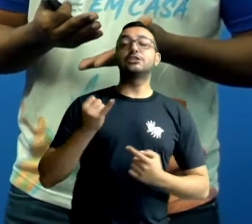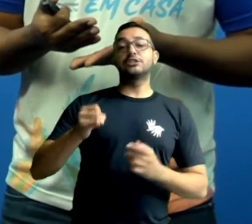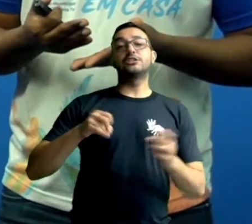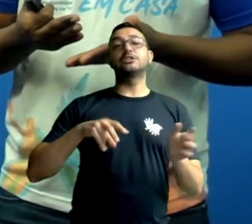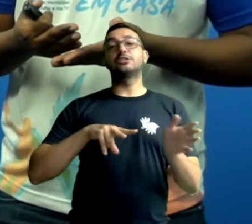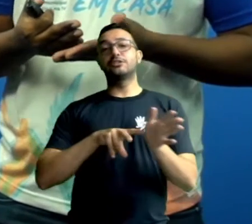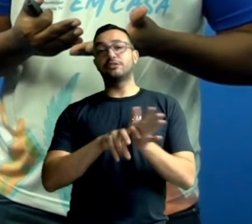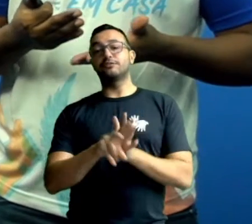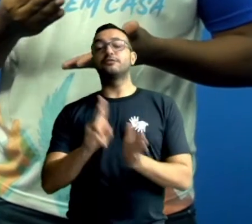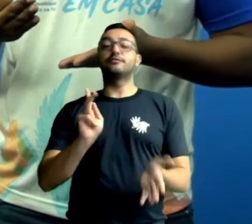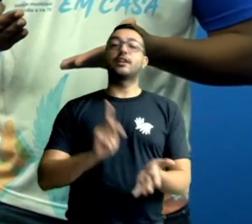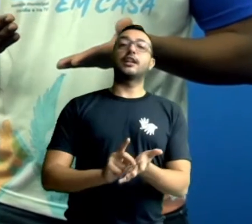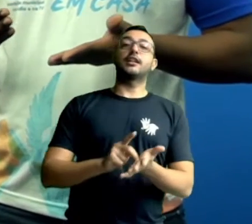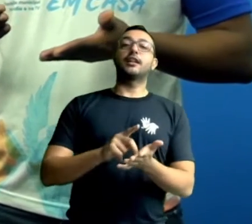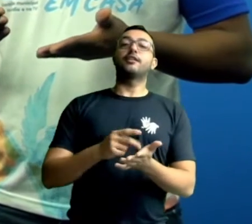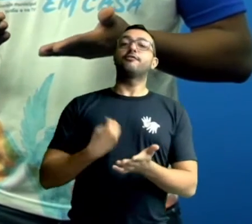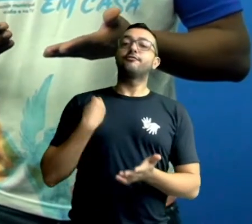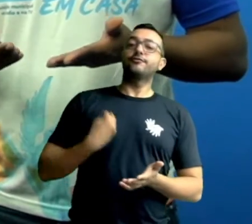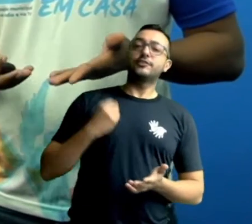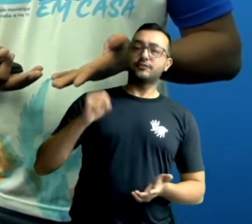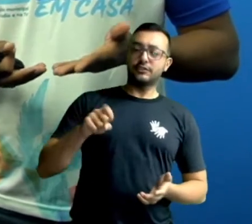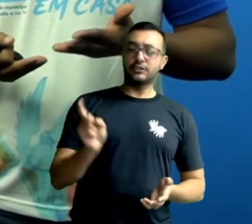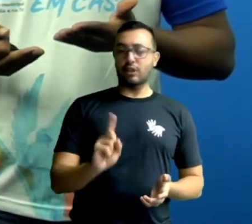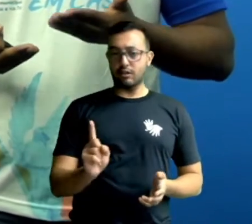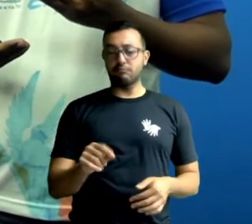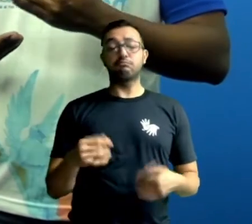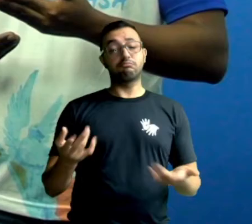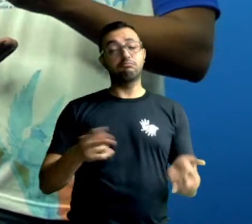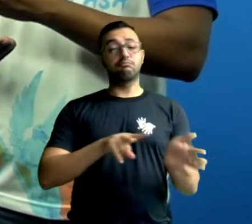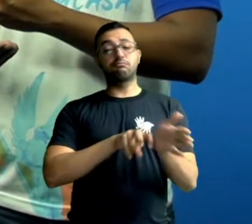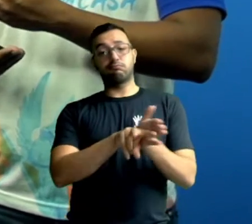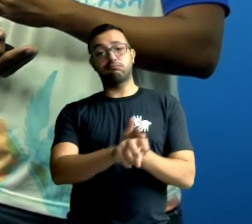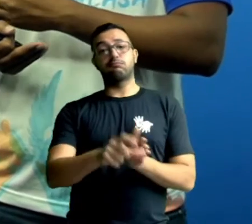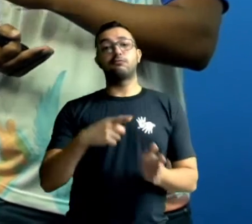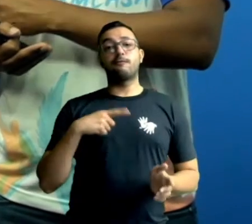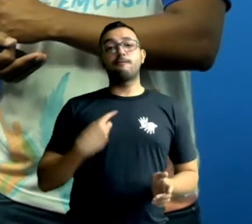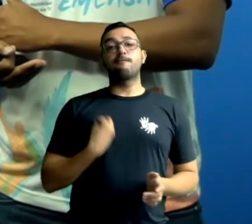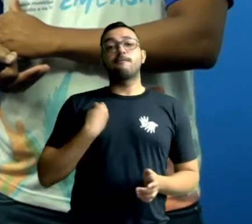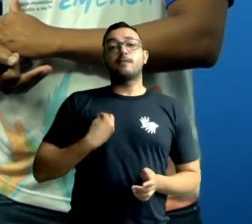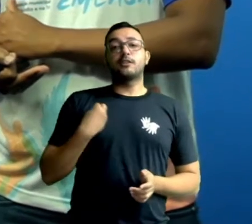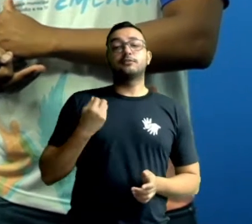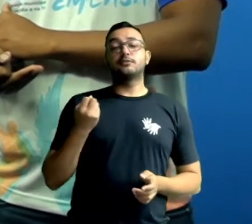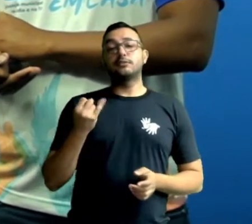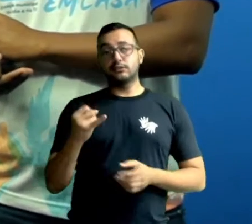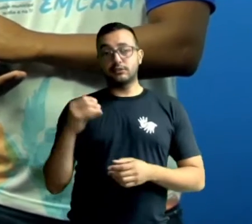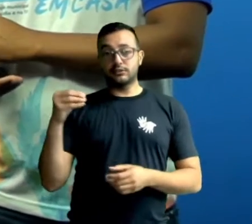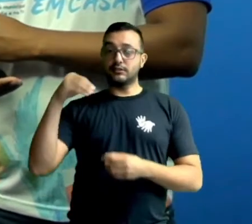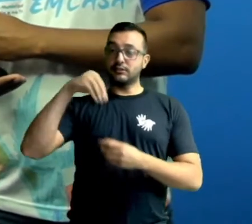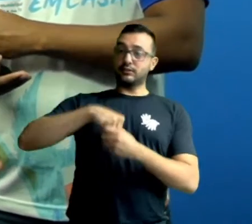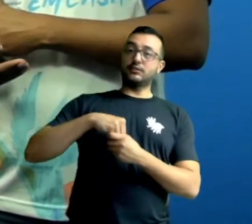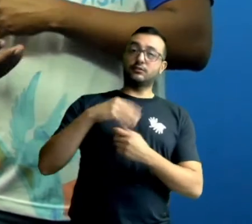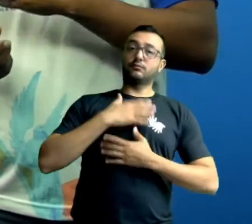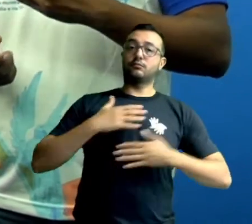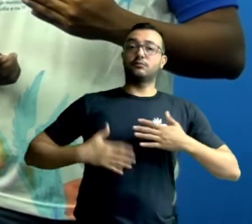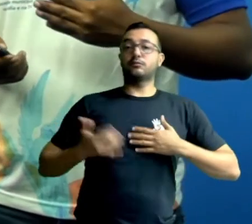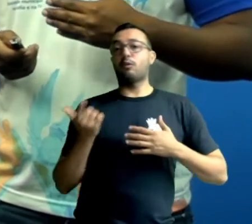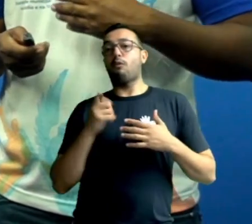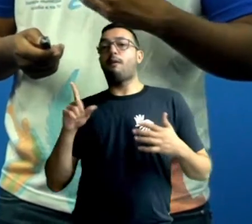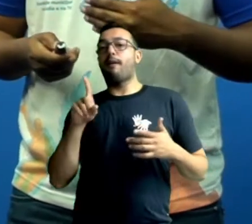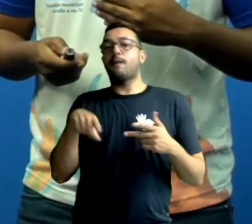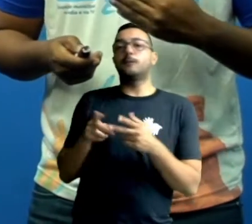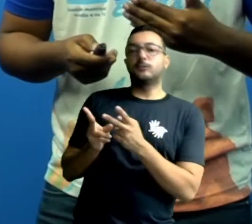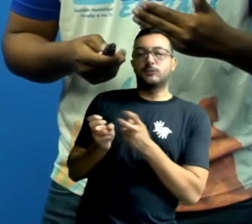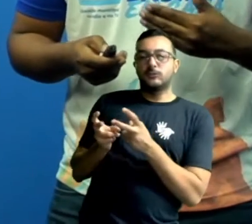vírus são de fato seres vivos ou não. Todos os vírus sobrevivem somente dentro de um hospedeiro, eles são